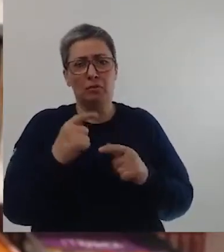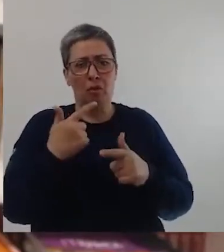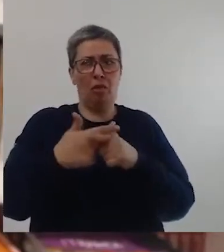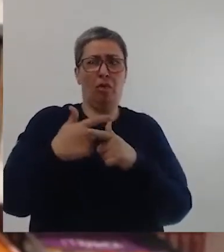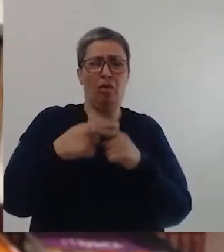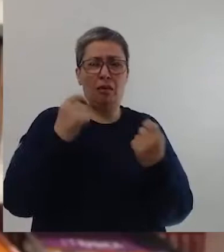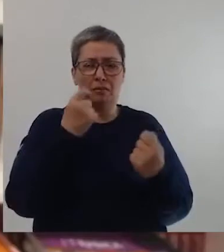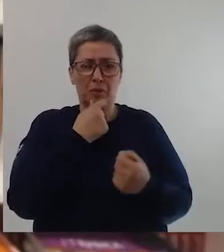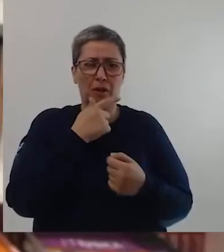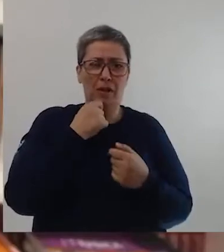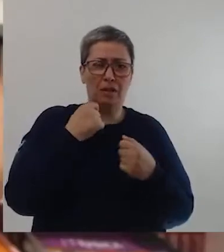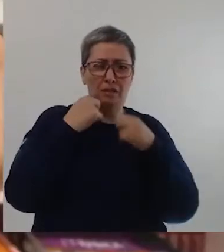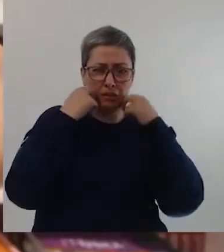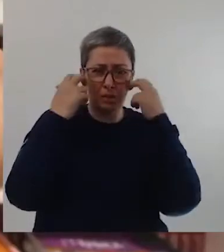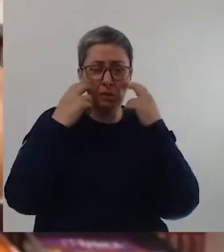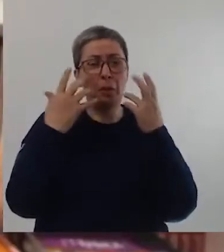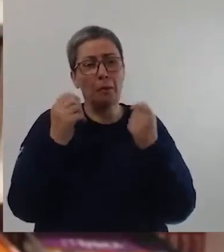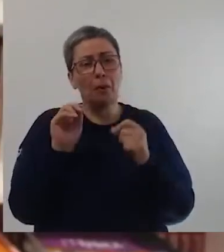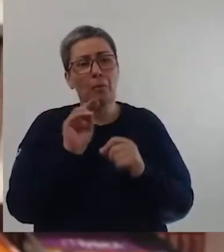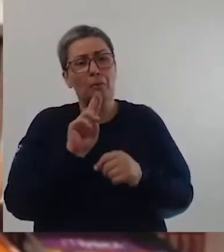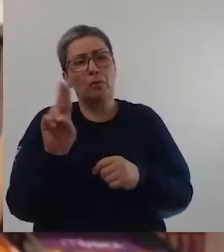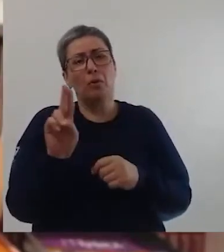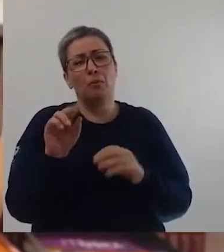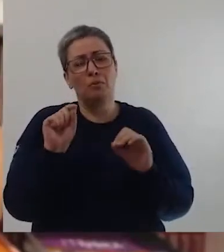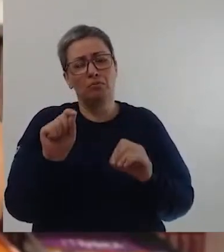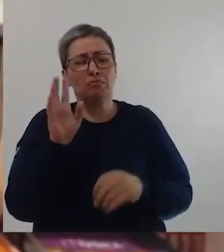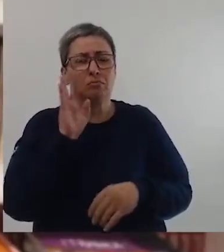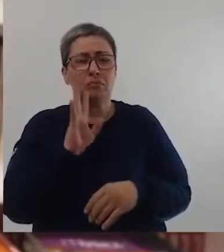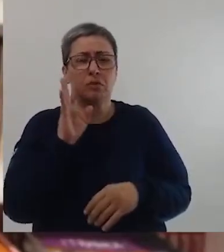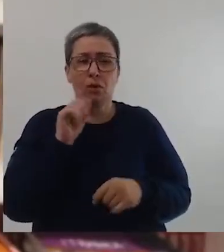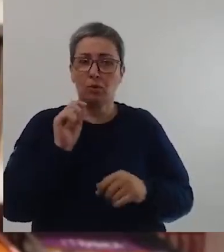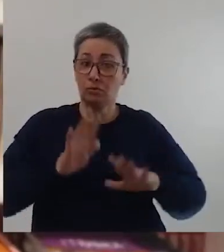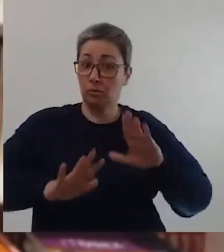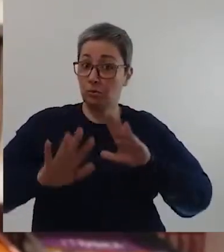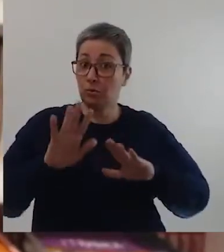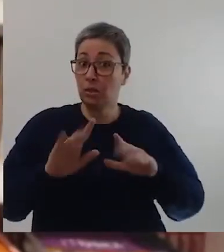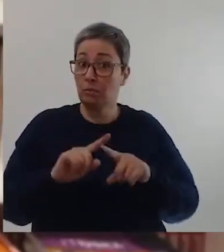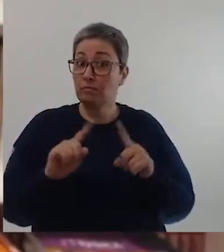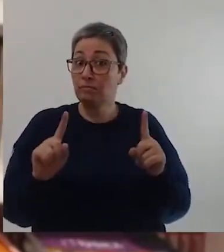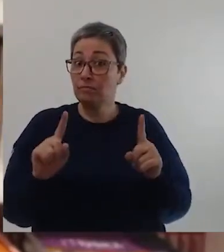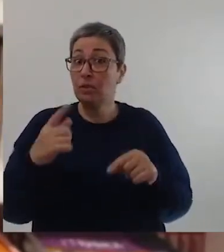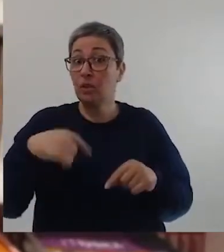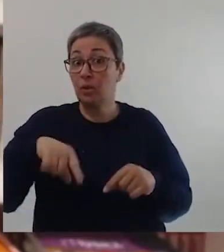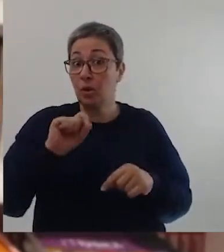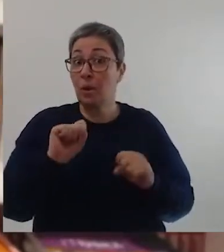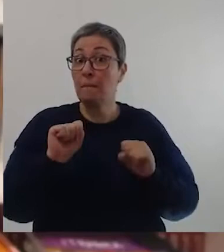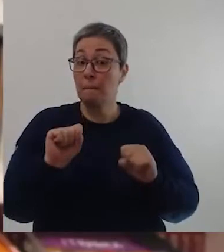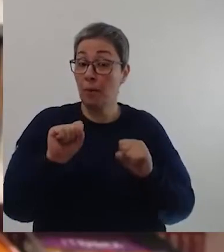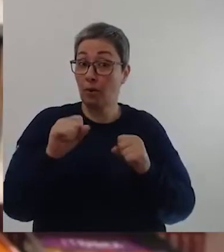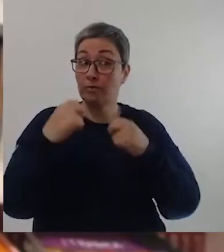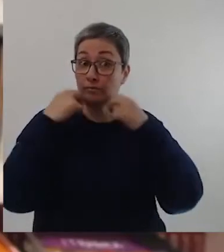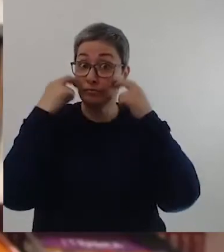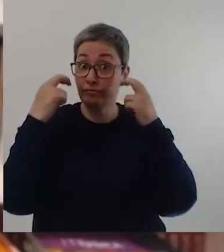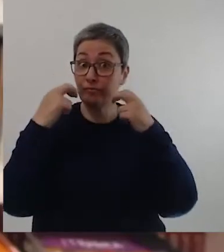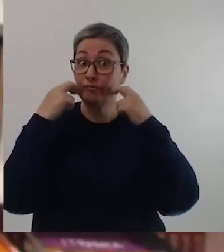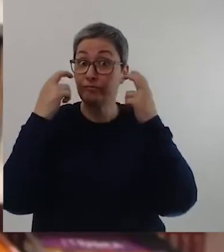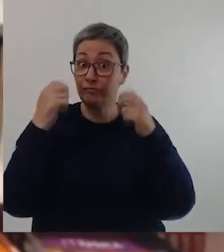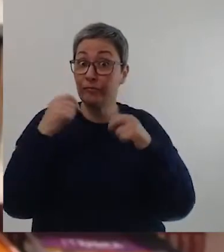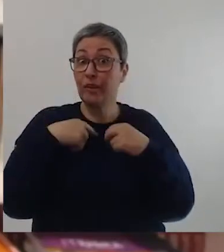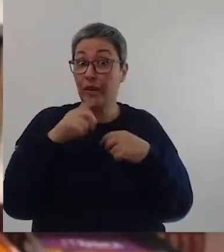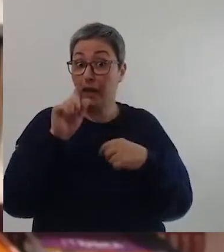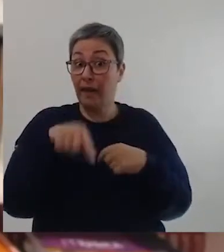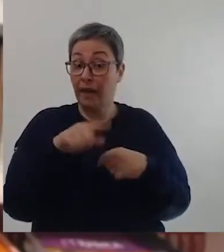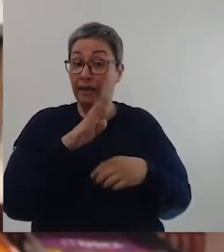criança ou ridículo né pra gente tem que colocar o nome bem bacana né cuidado Afinal quem pode passar